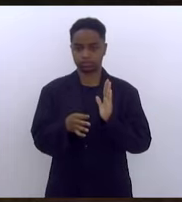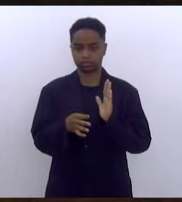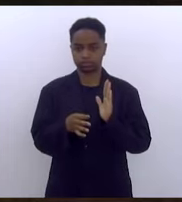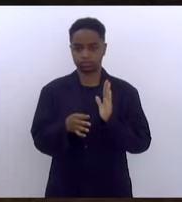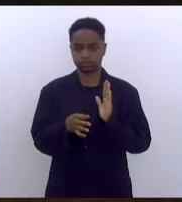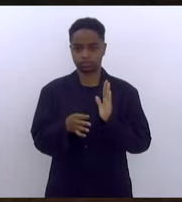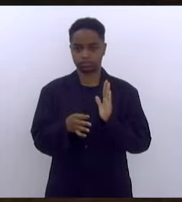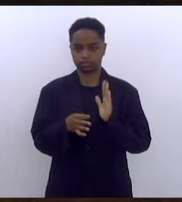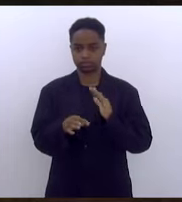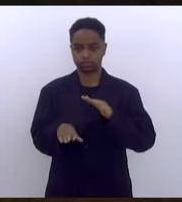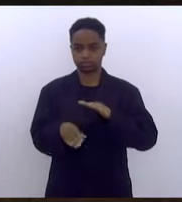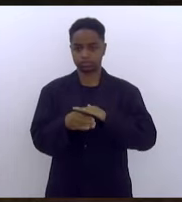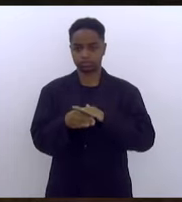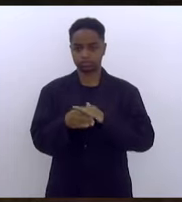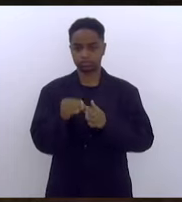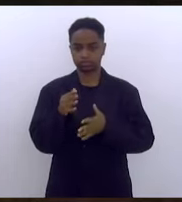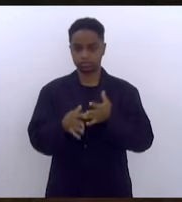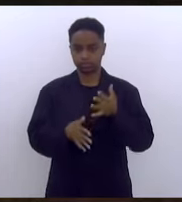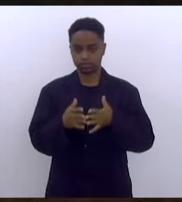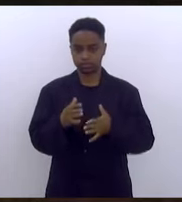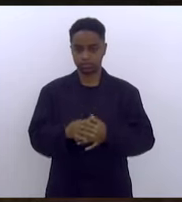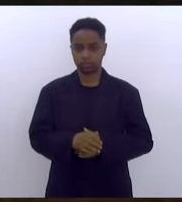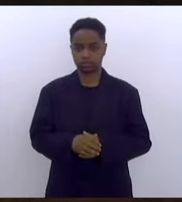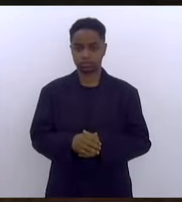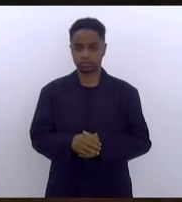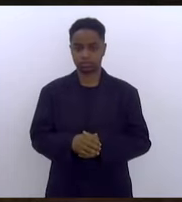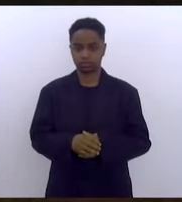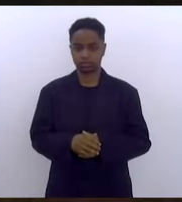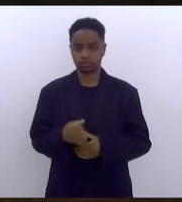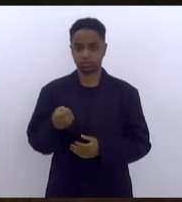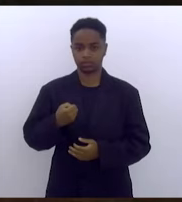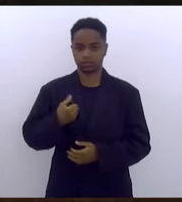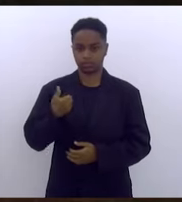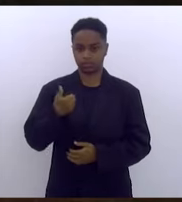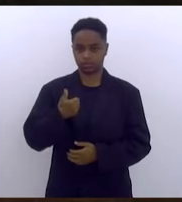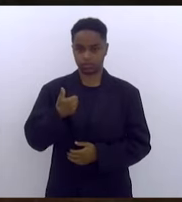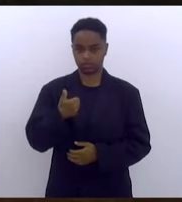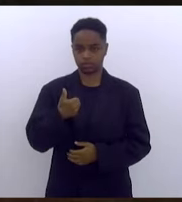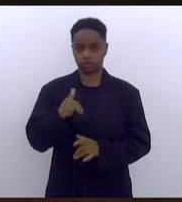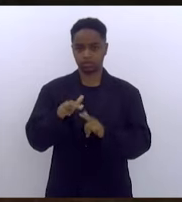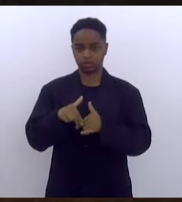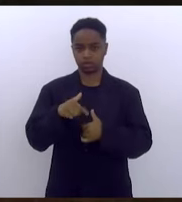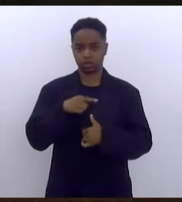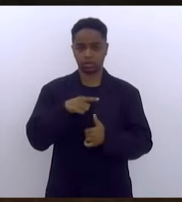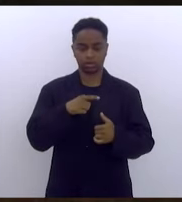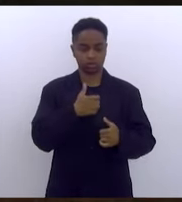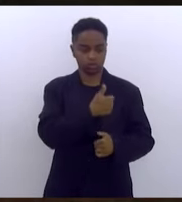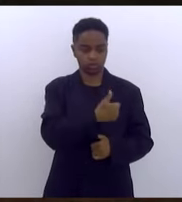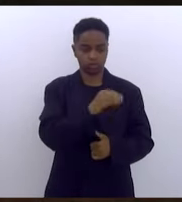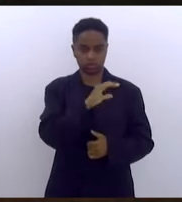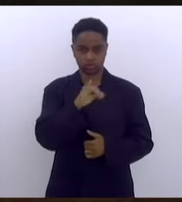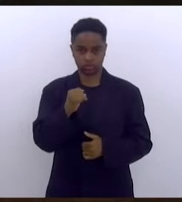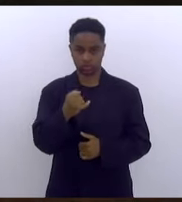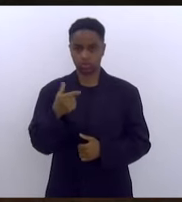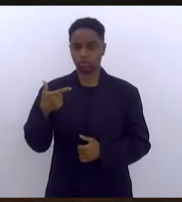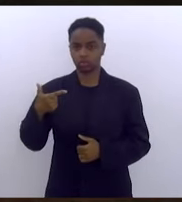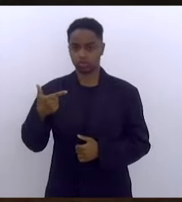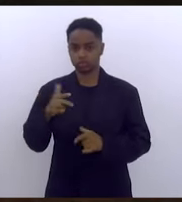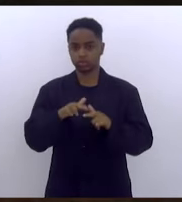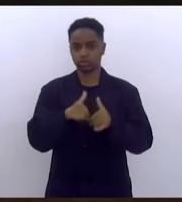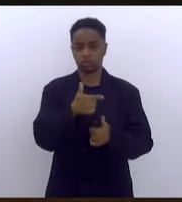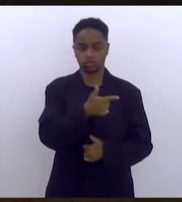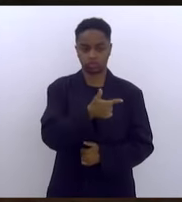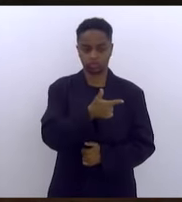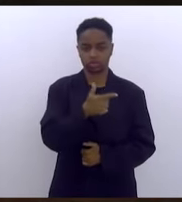Pareceram as emendas de plenário prejudicadas. As emendas número 1 pela emenda 1 da CCJ, número 2 pela emenda 2 da